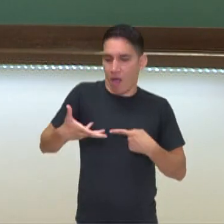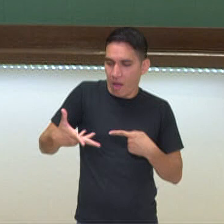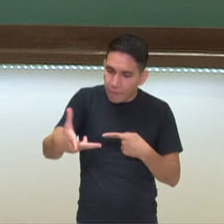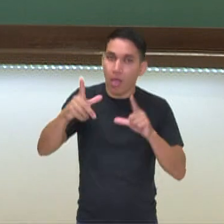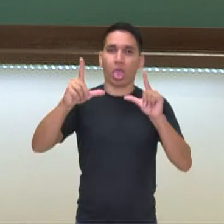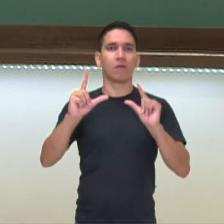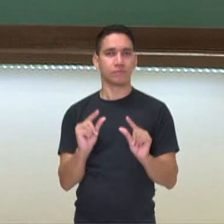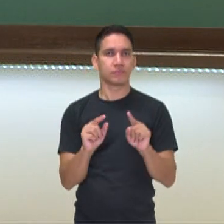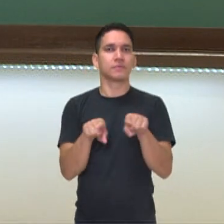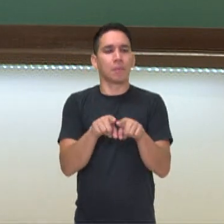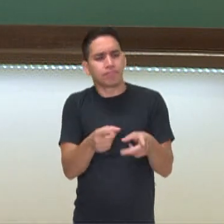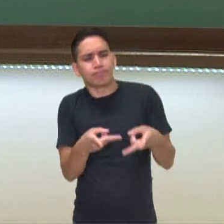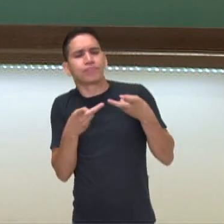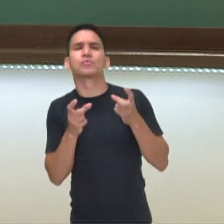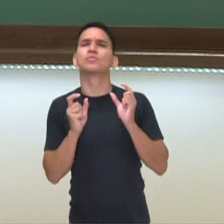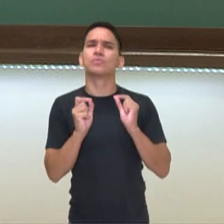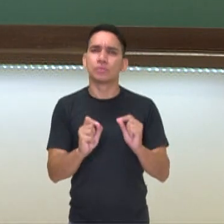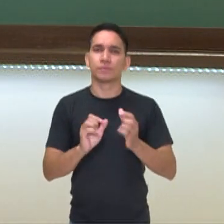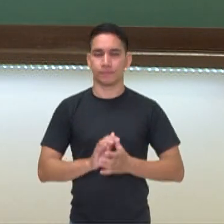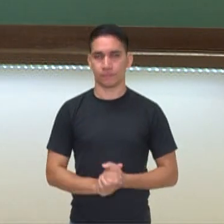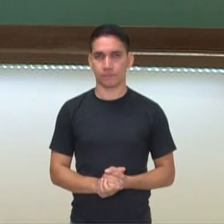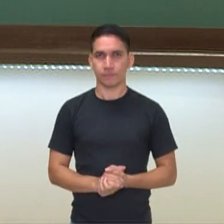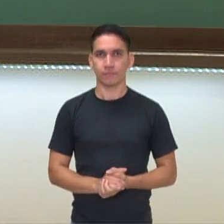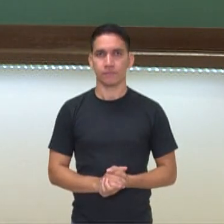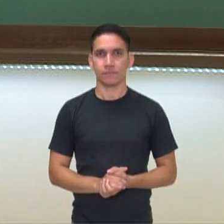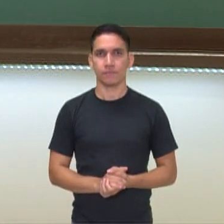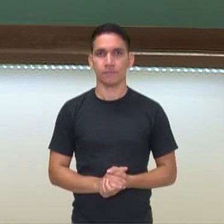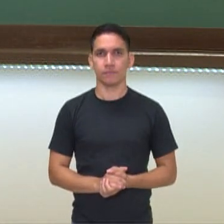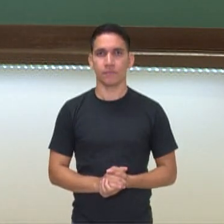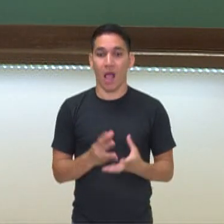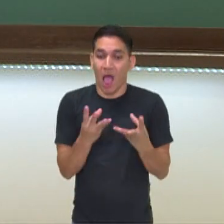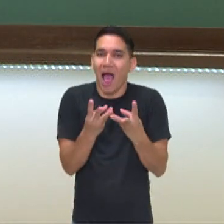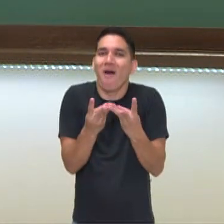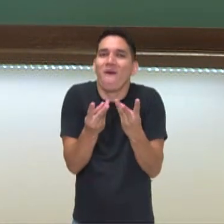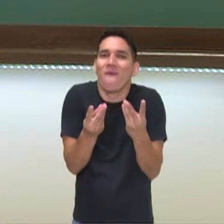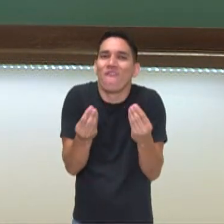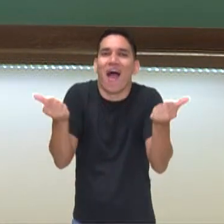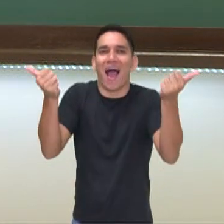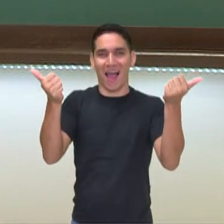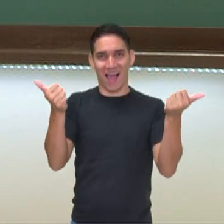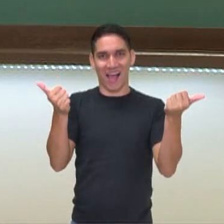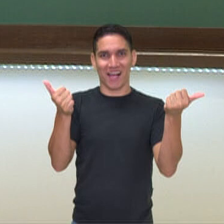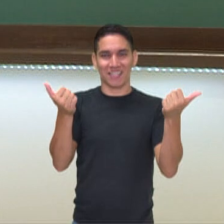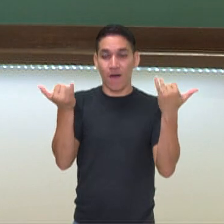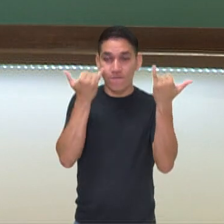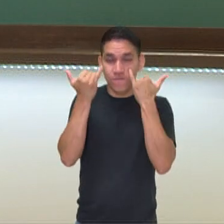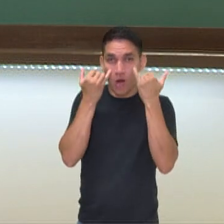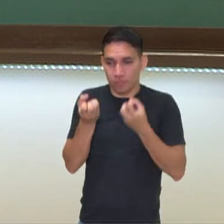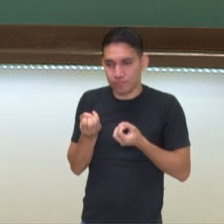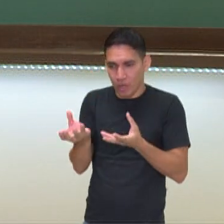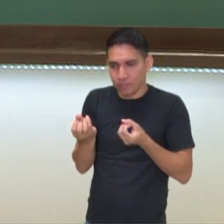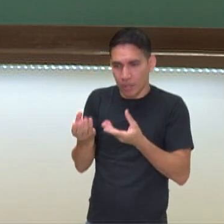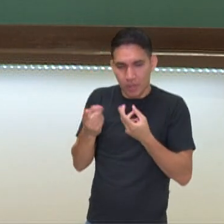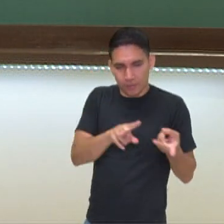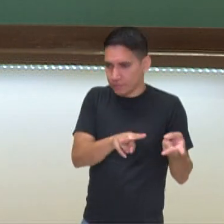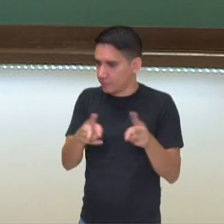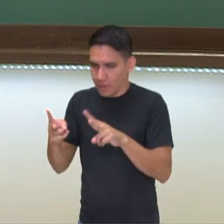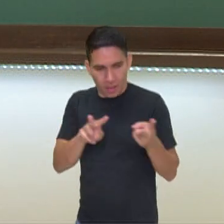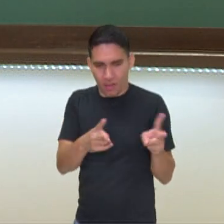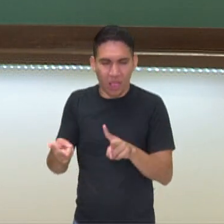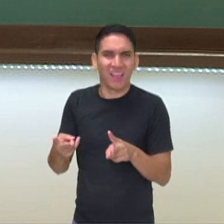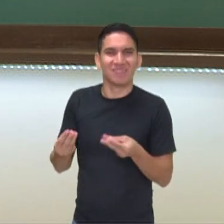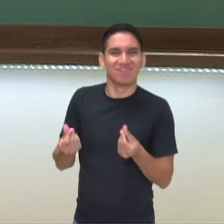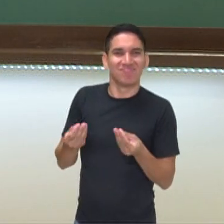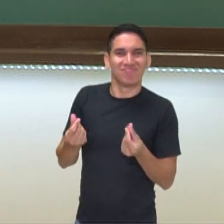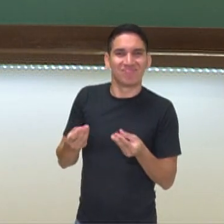também percebe-se que a qualidade dos dados transmitidos também fica comprometida. Então, consegue-se ter